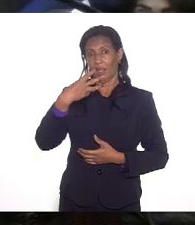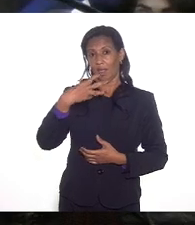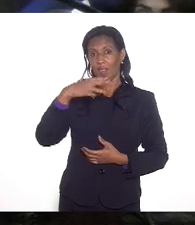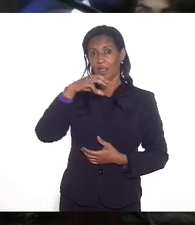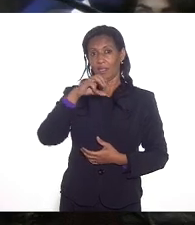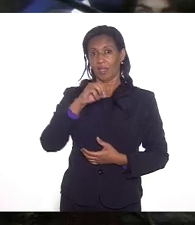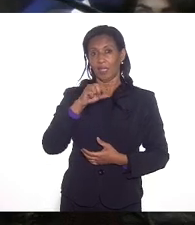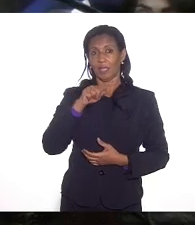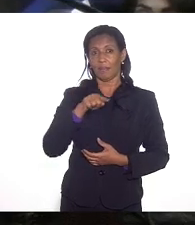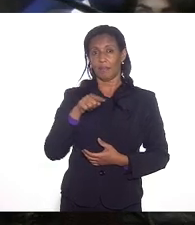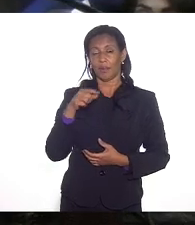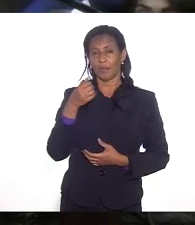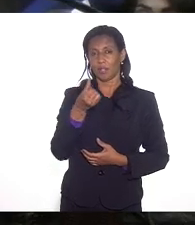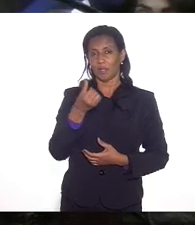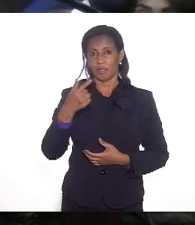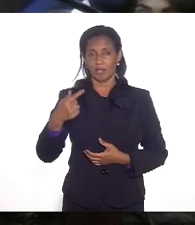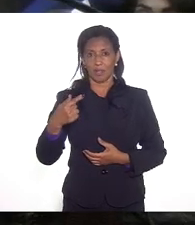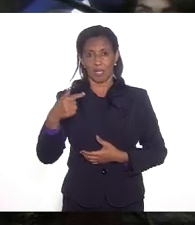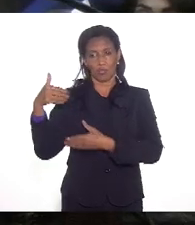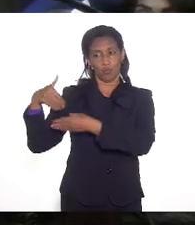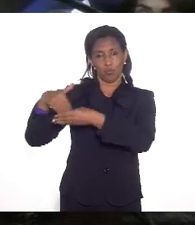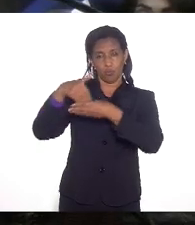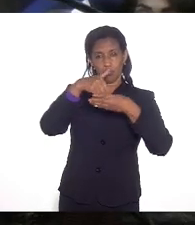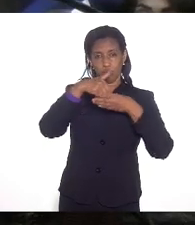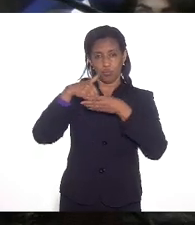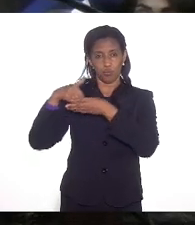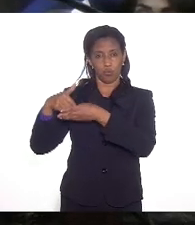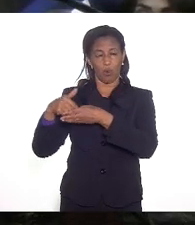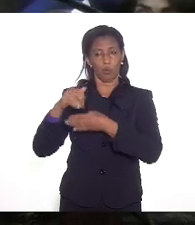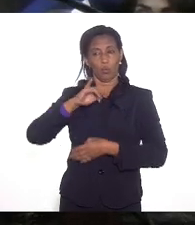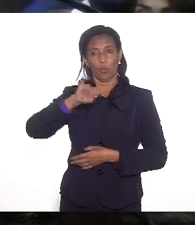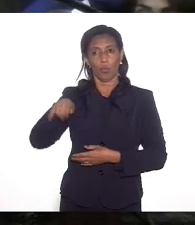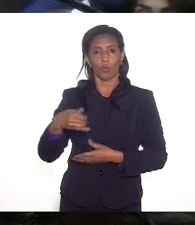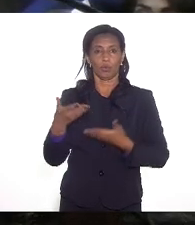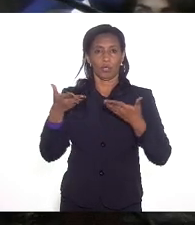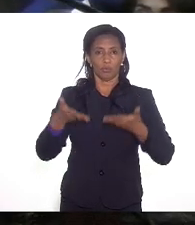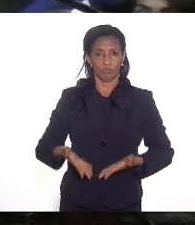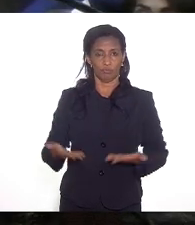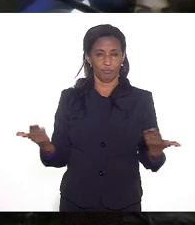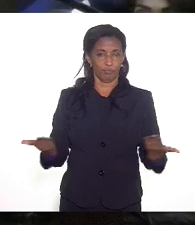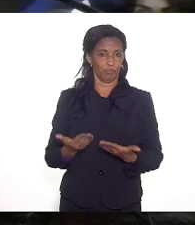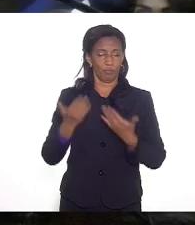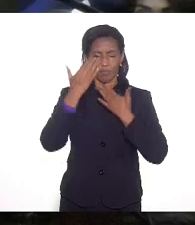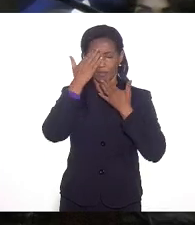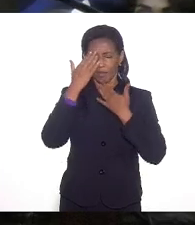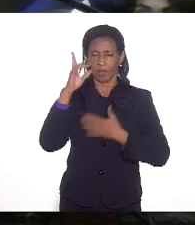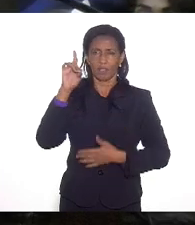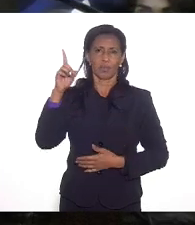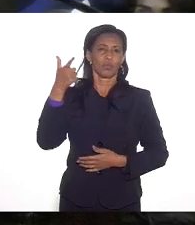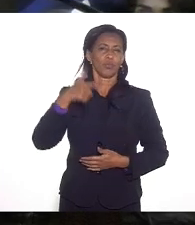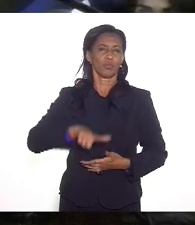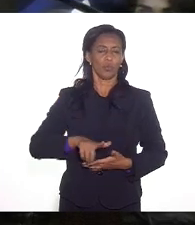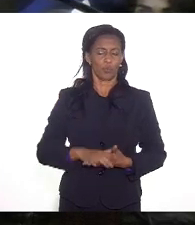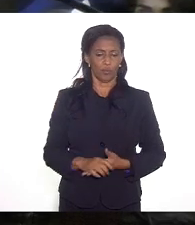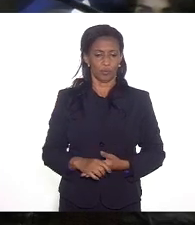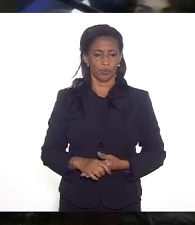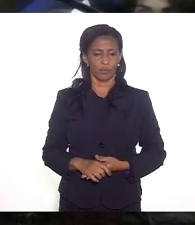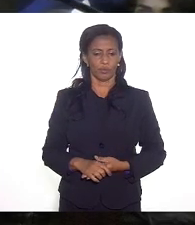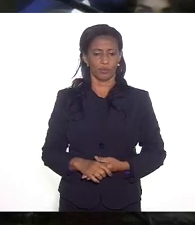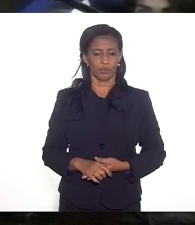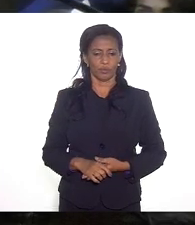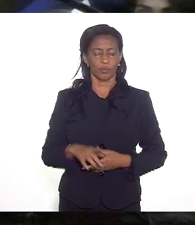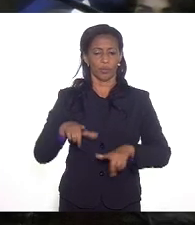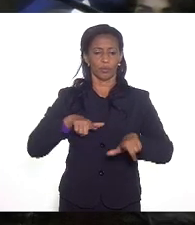30067 eleitores que me deram essa oportunidade está aqui hoje agradecer a Deus mais uma vez